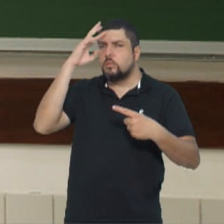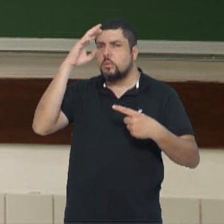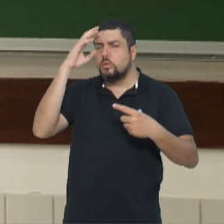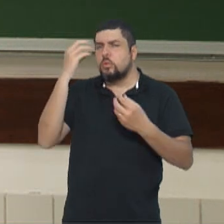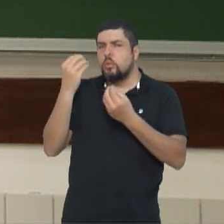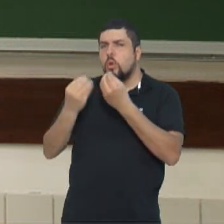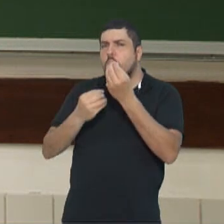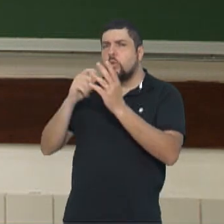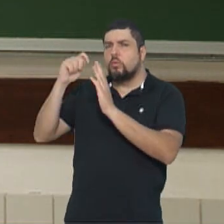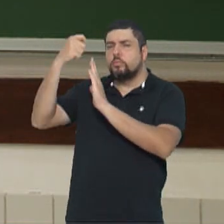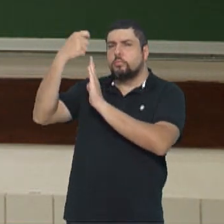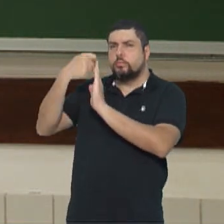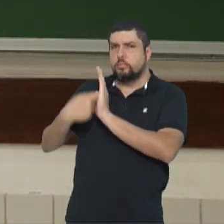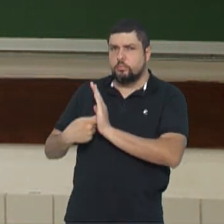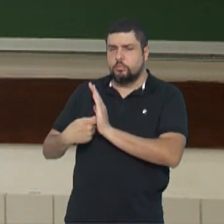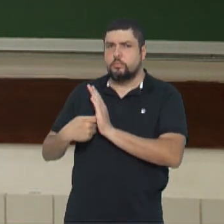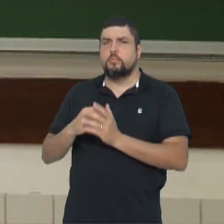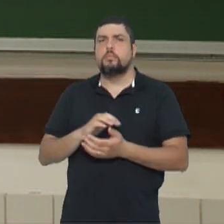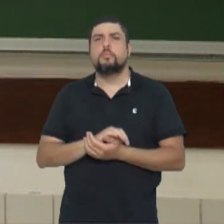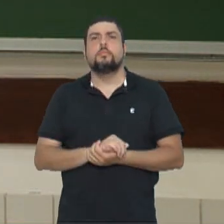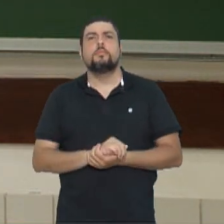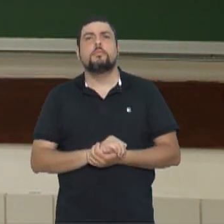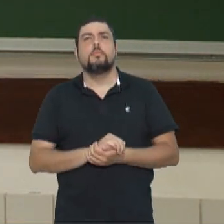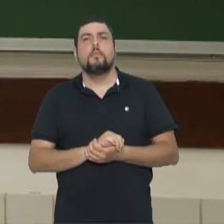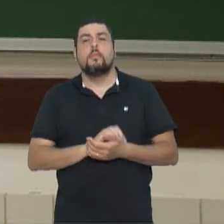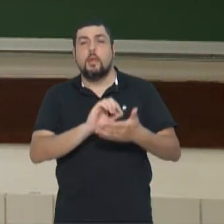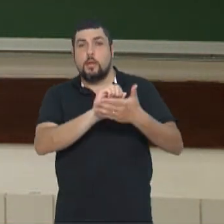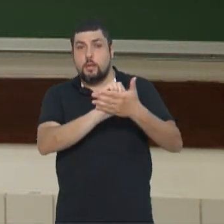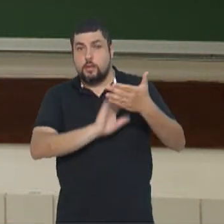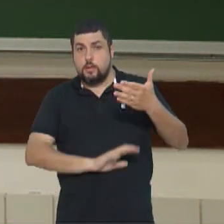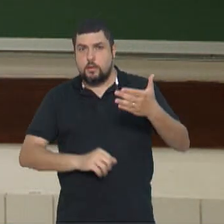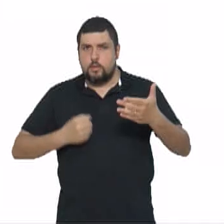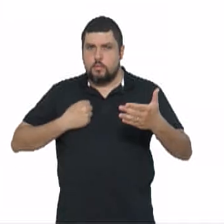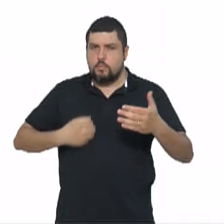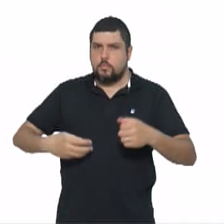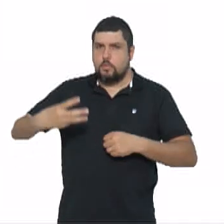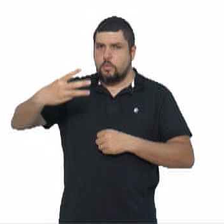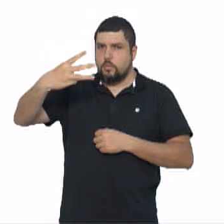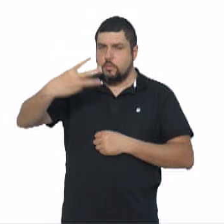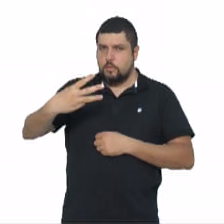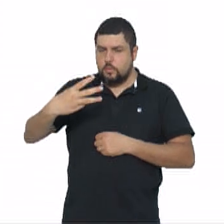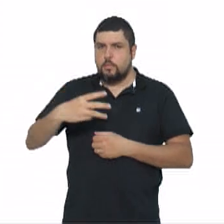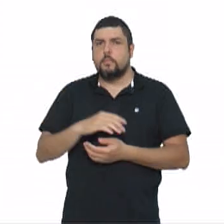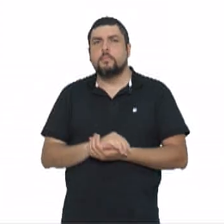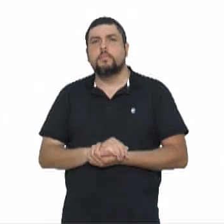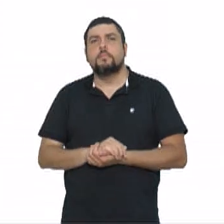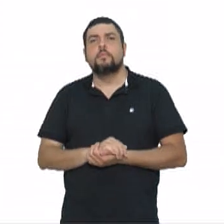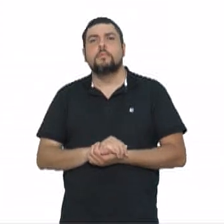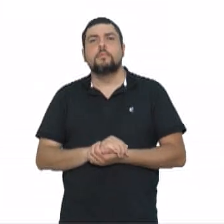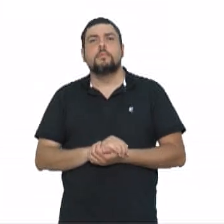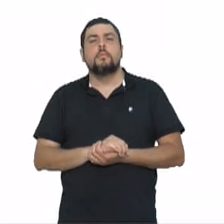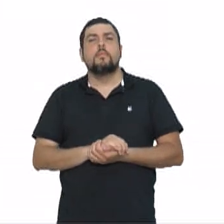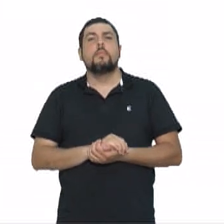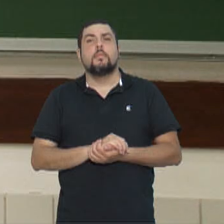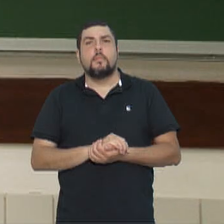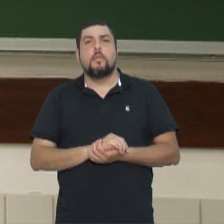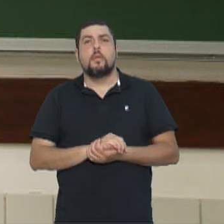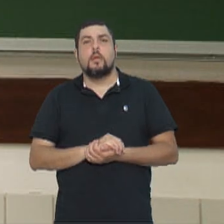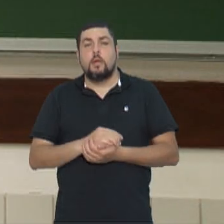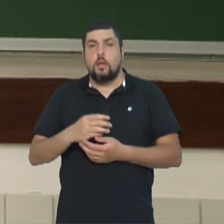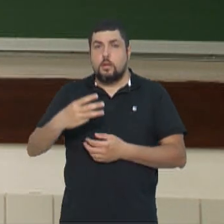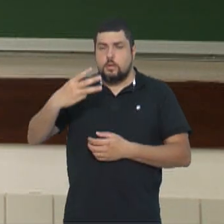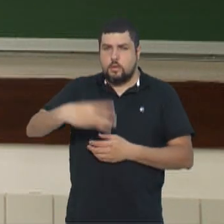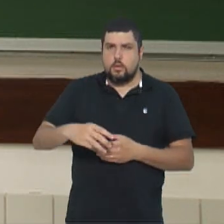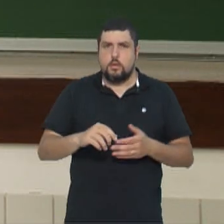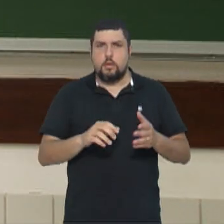tá certo? Ok, exercício 3, então, com base nisso que a gente falou, pensando produção de texto. É resenha,